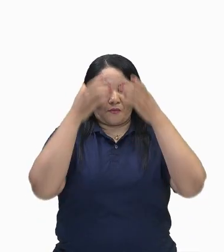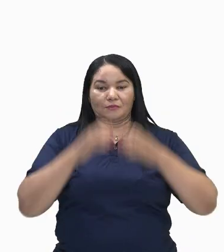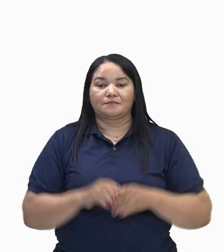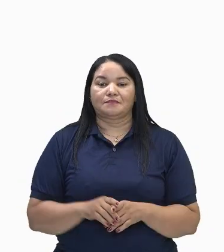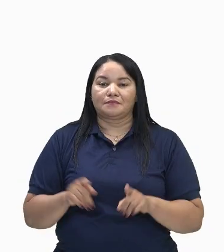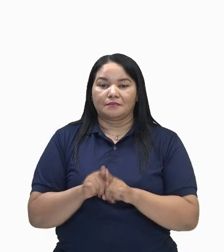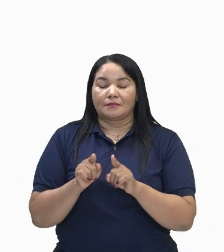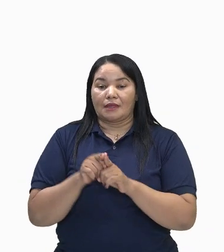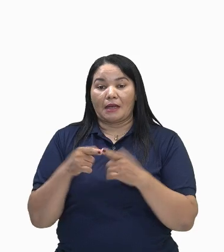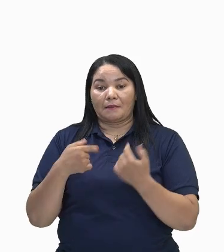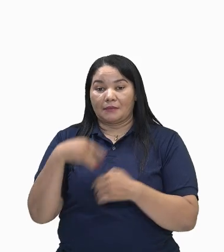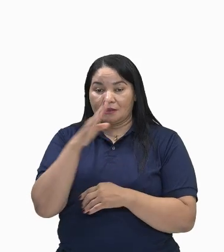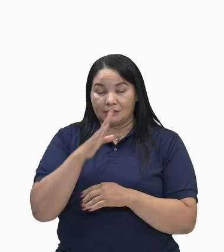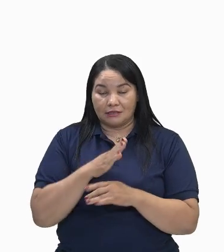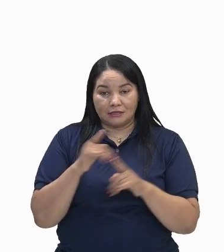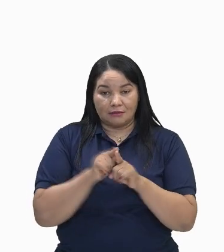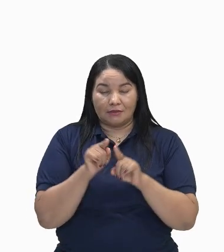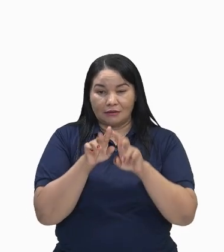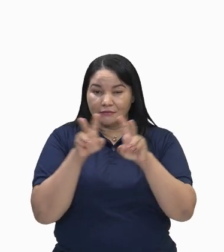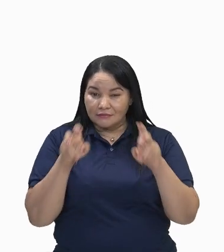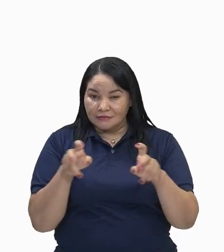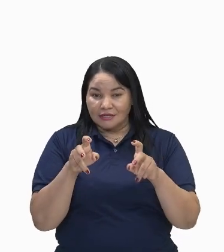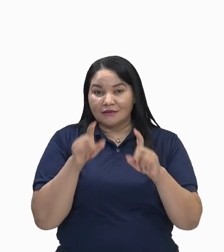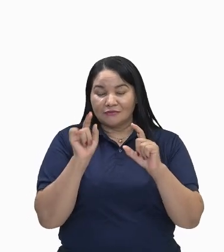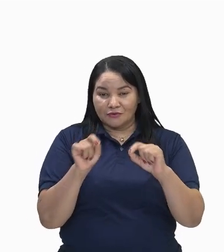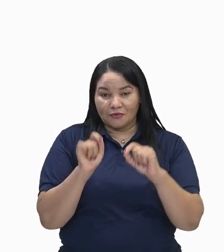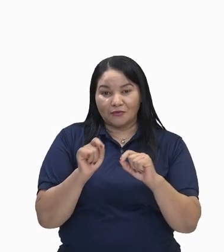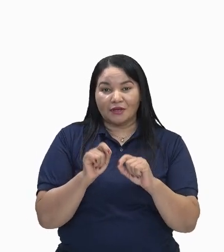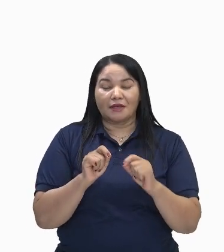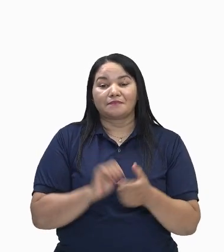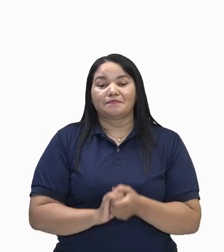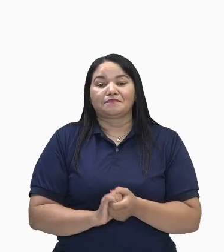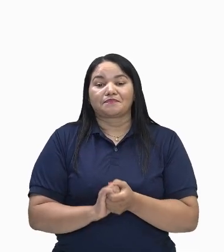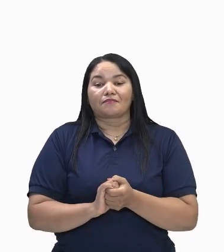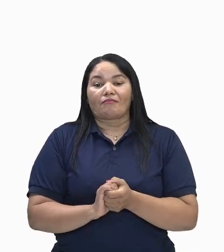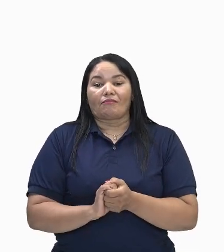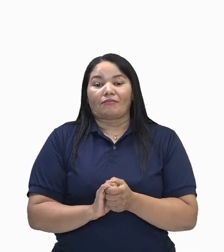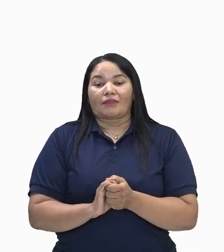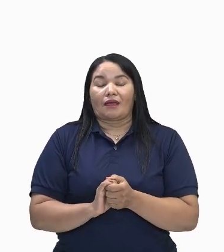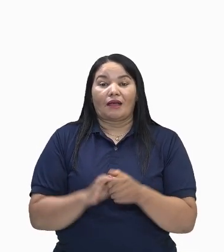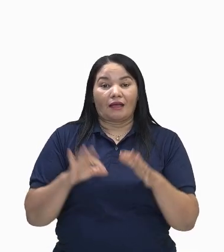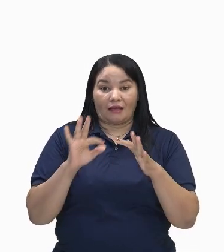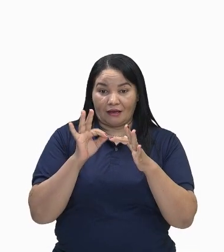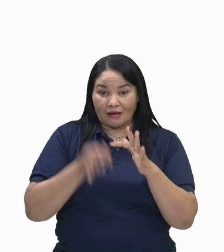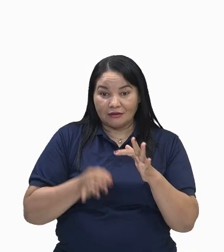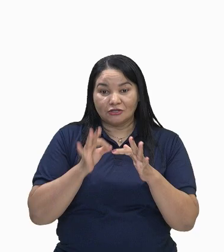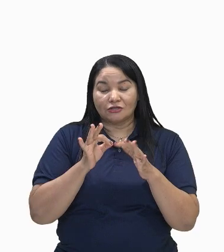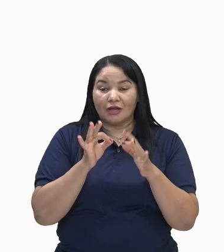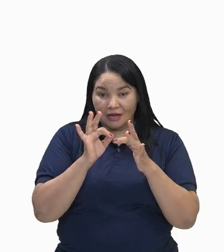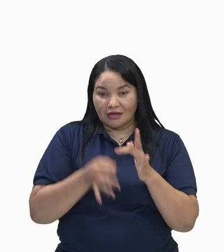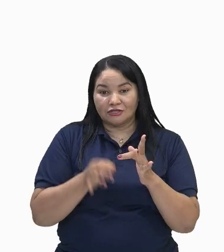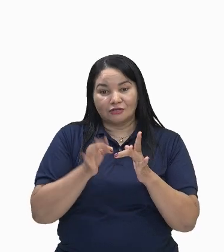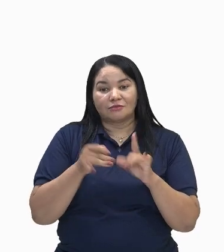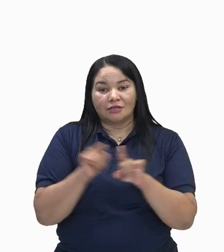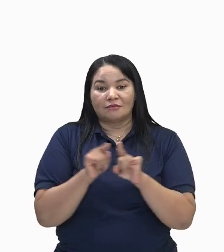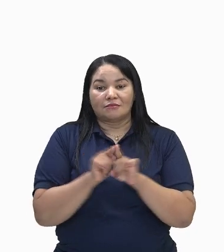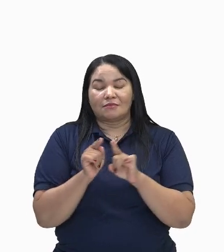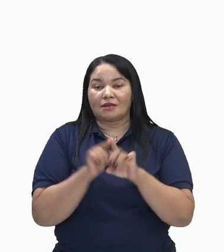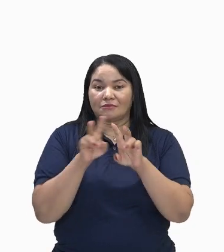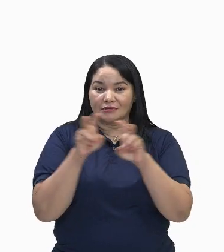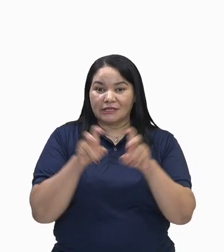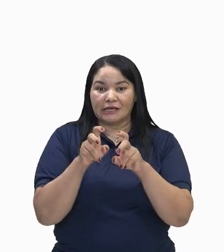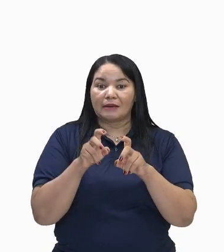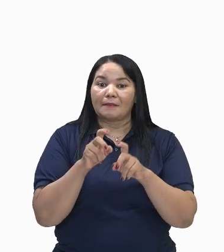dos temas tradicionais do arcadismo, há forte presença de temas nacionalistas. Tanto é que